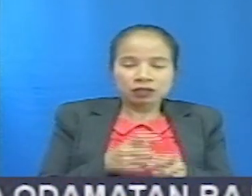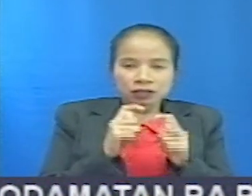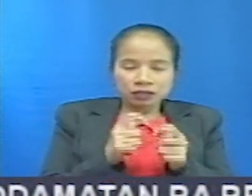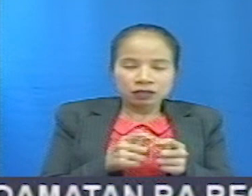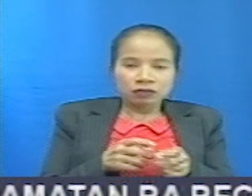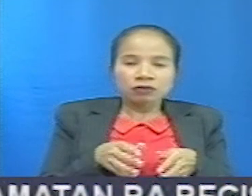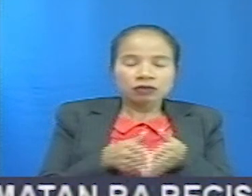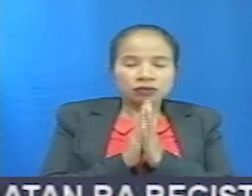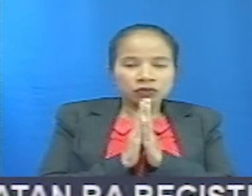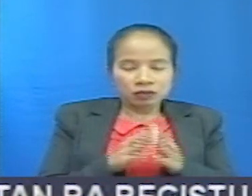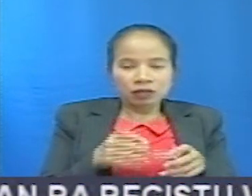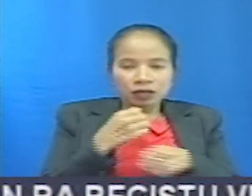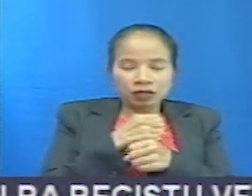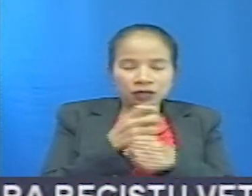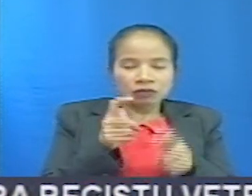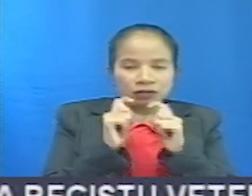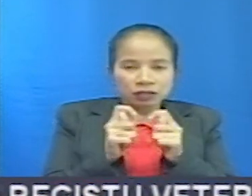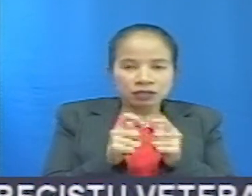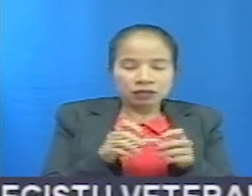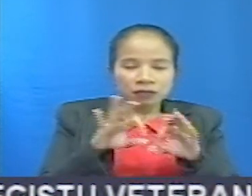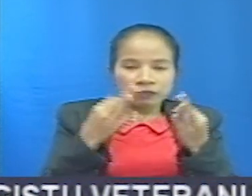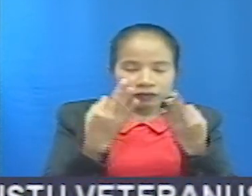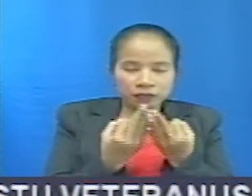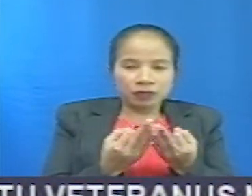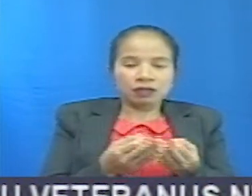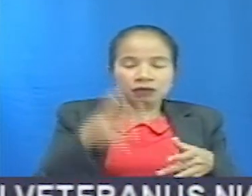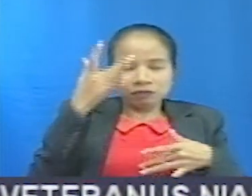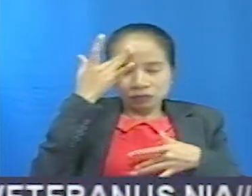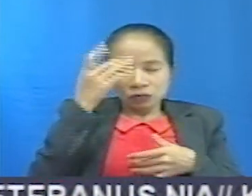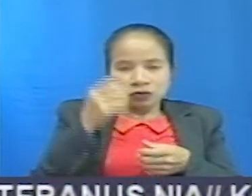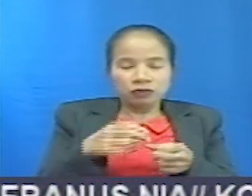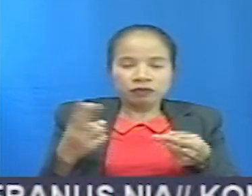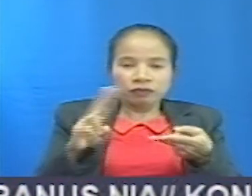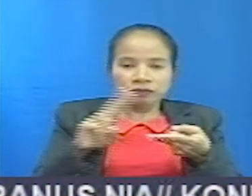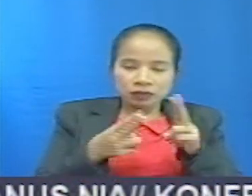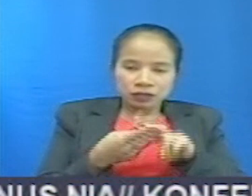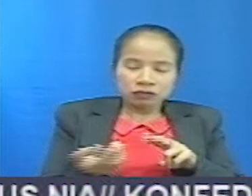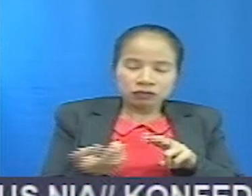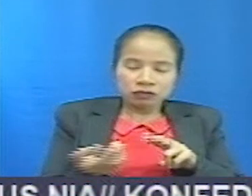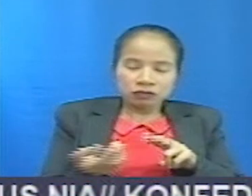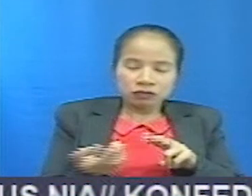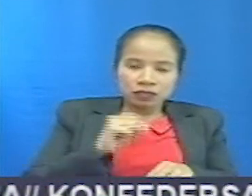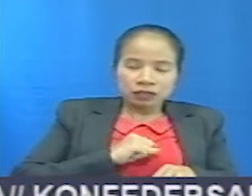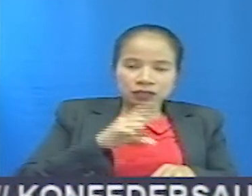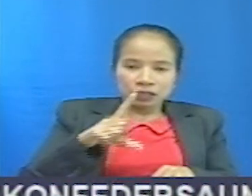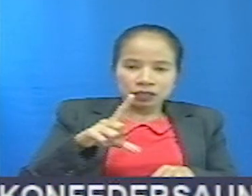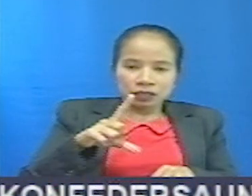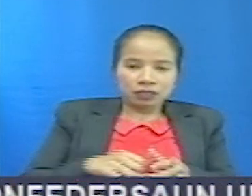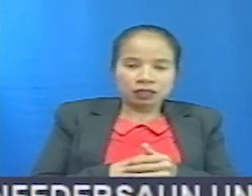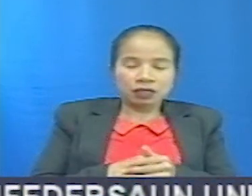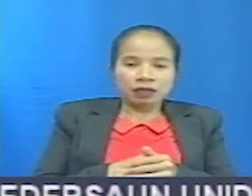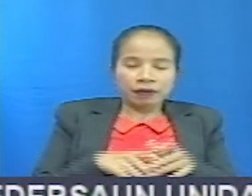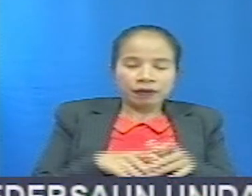hodi investiga. No halo testa screening masal ba familia paciente. No vizinho sira y a salele suku maudemu postu